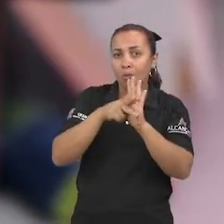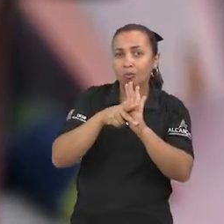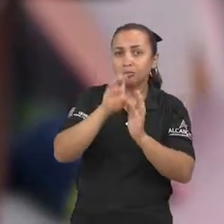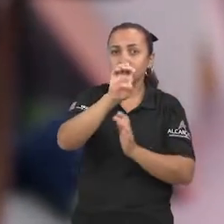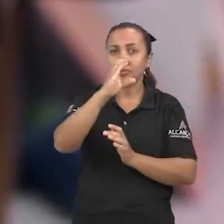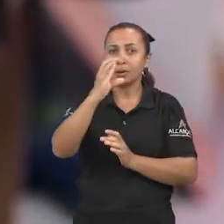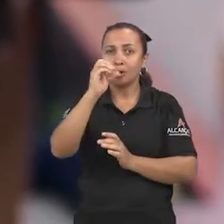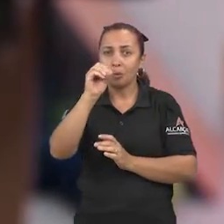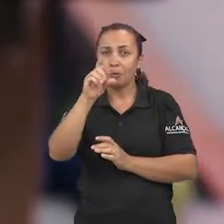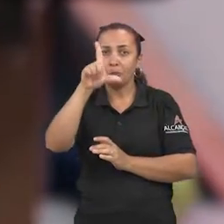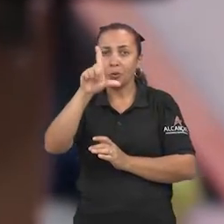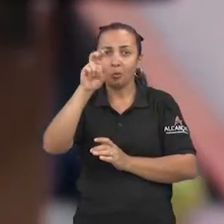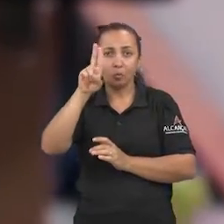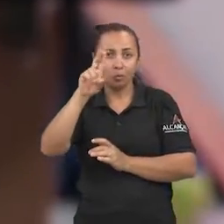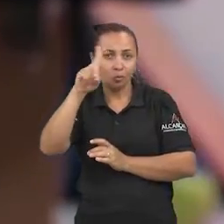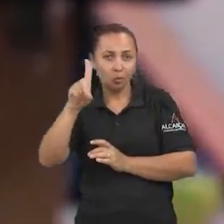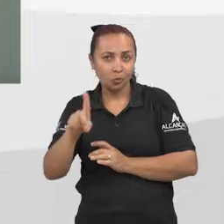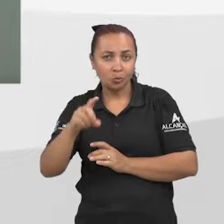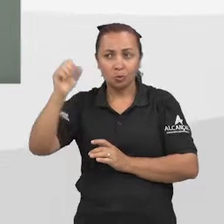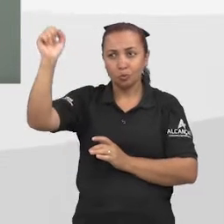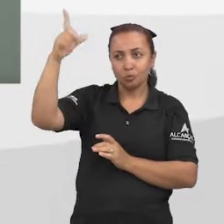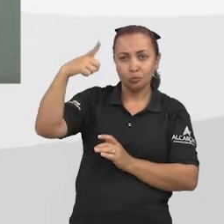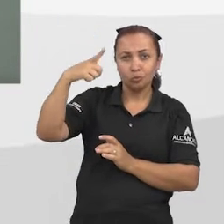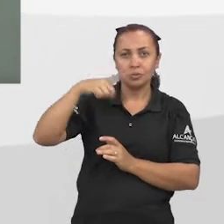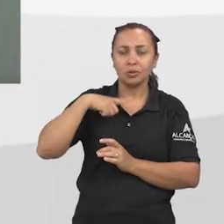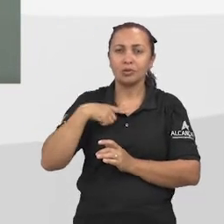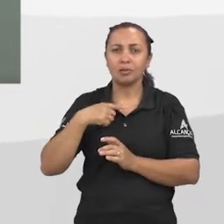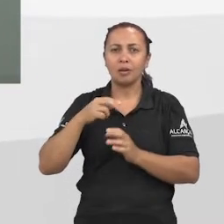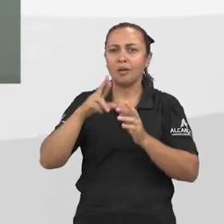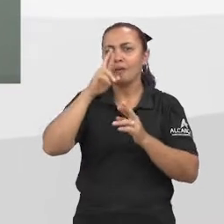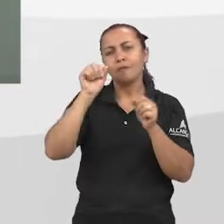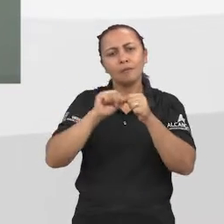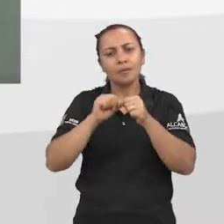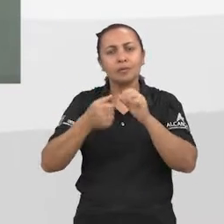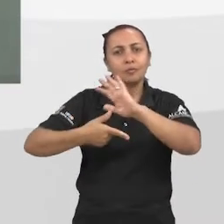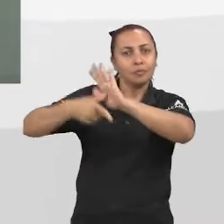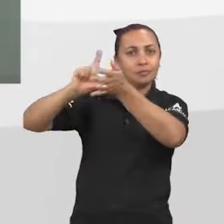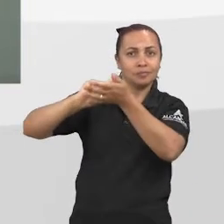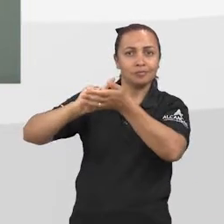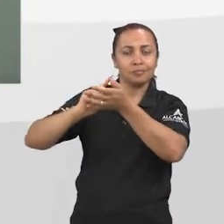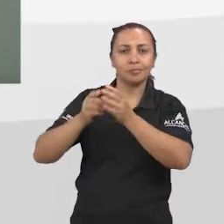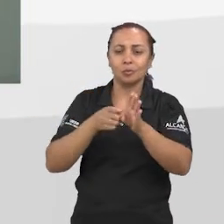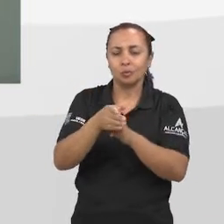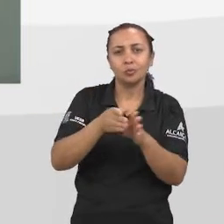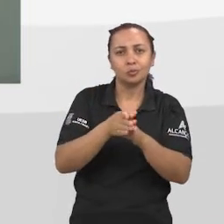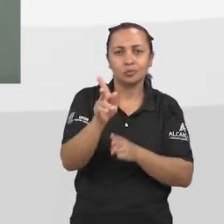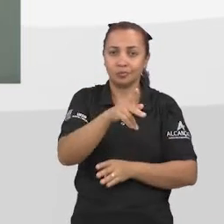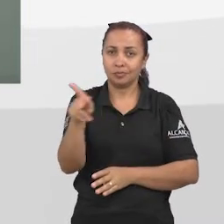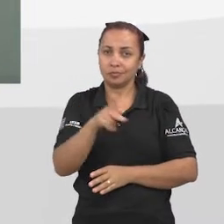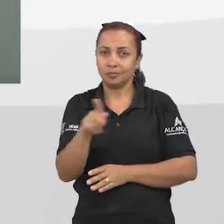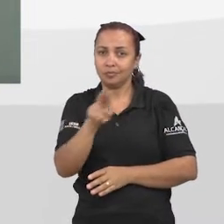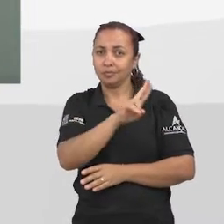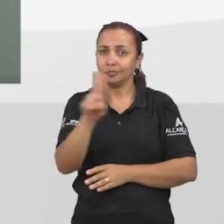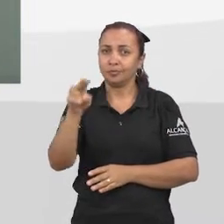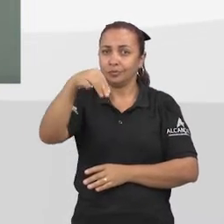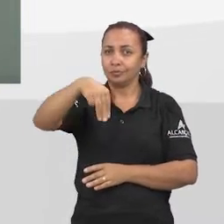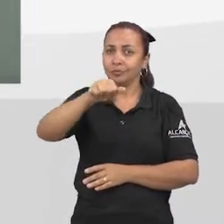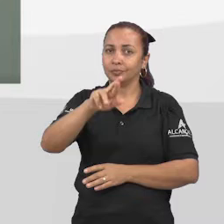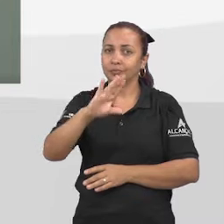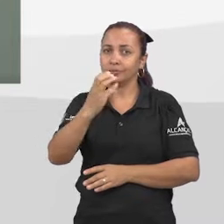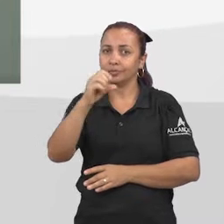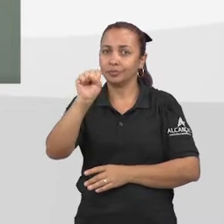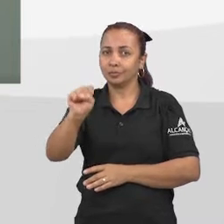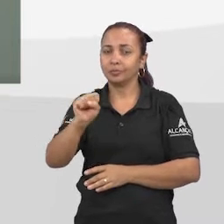uma idealização de um anterior orientador do capítulo, que é o professor